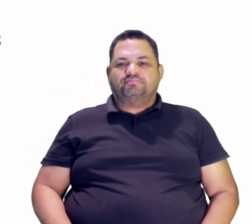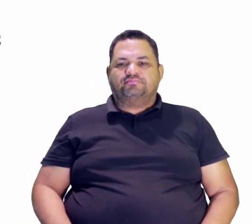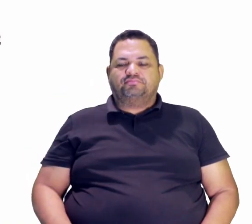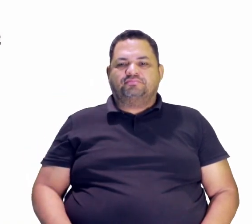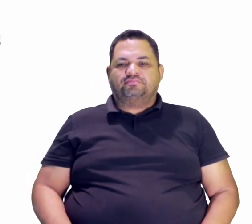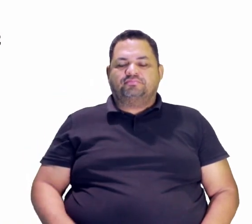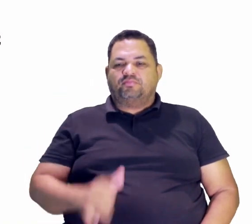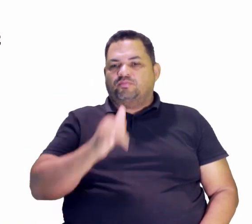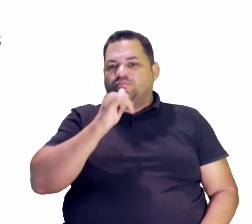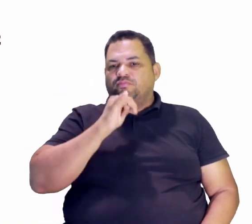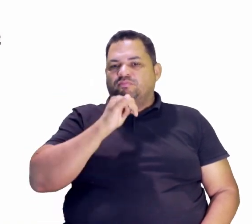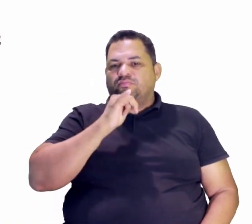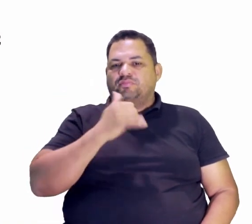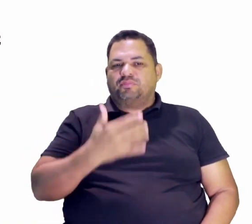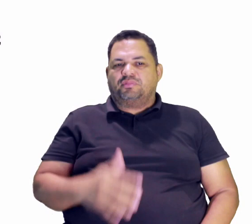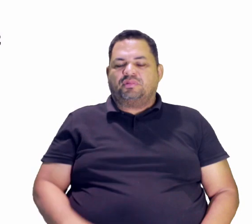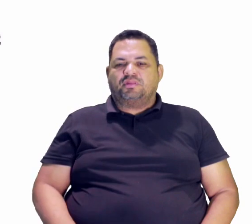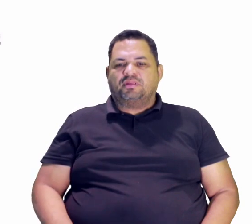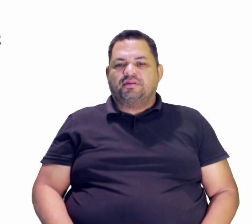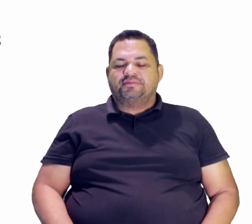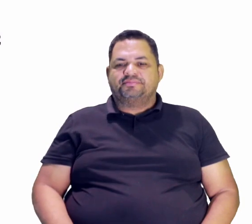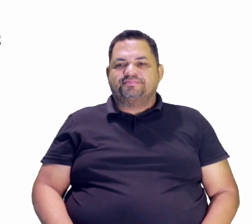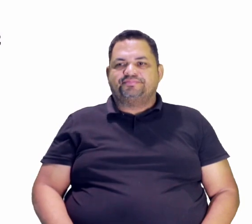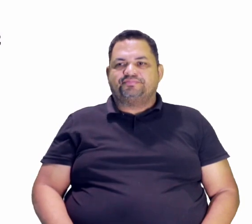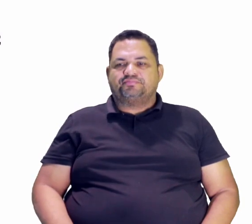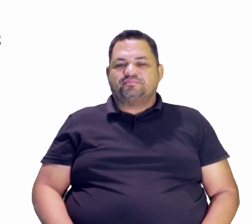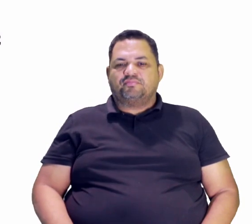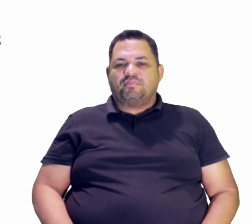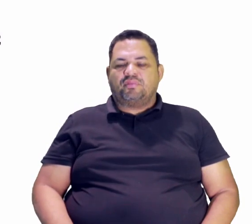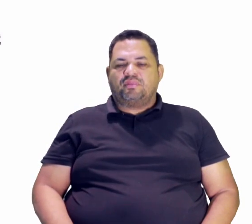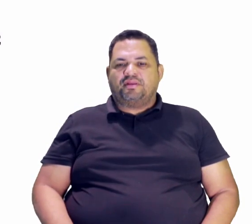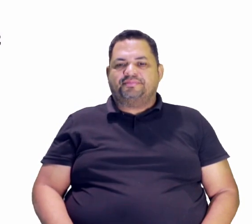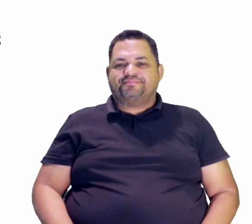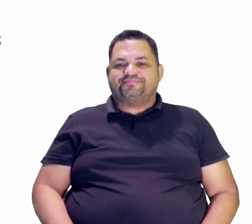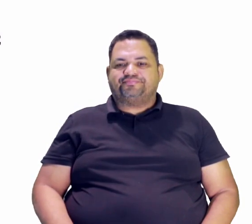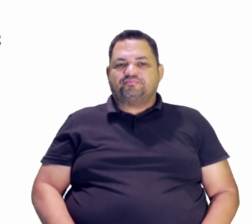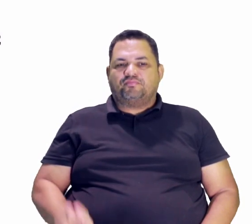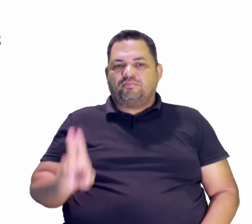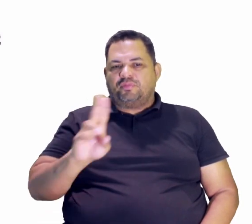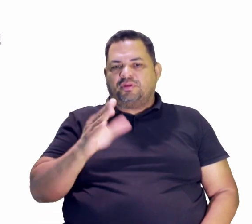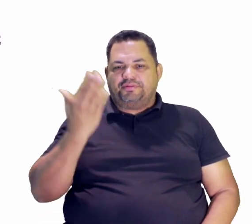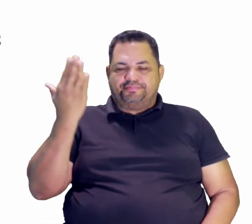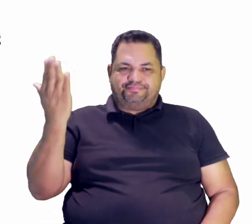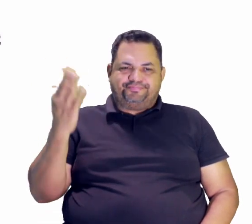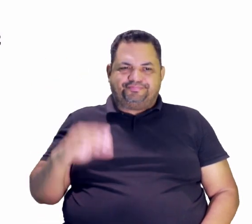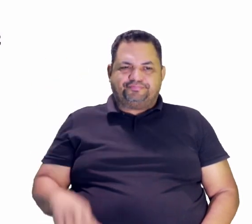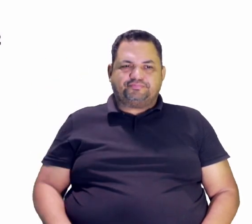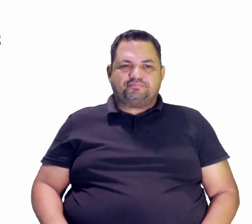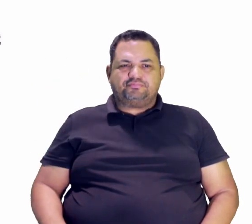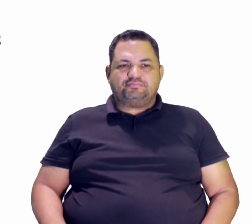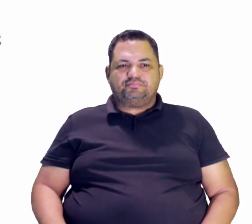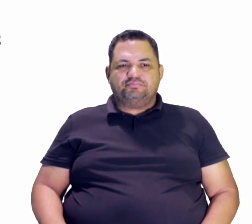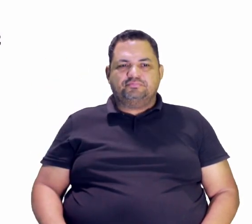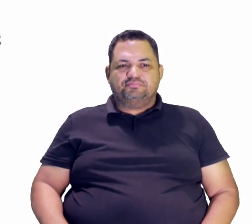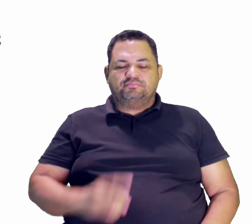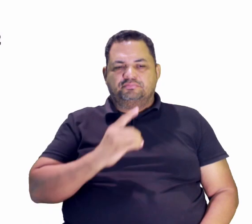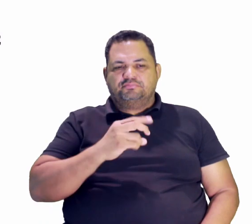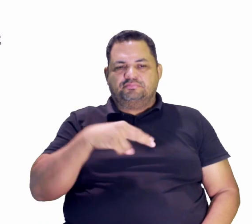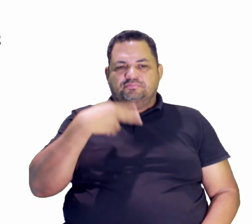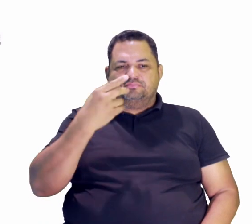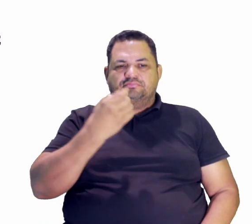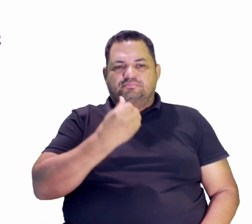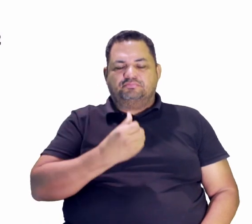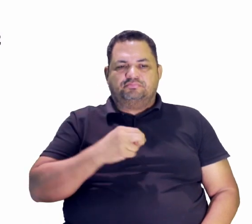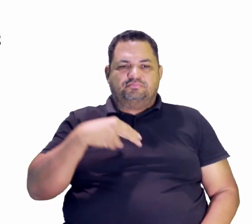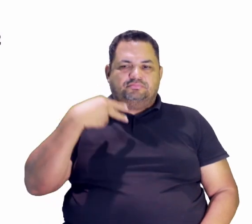Um exemplo de medida. Então, vou usar aqui, ó. D ao quadrado é igual a 6